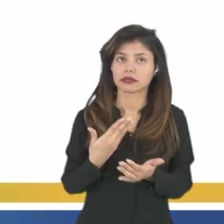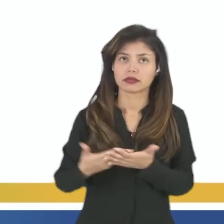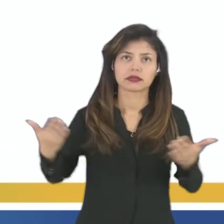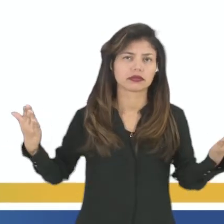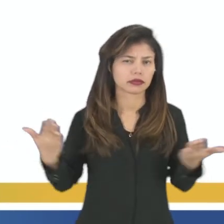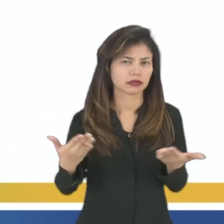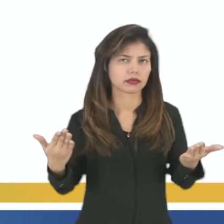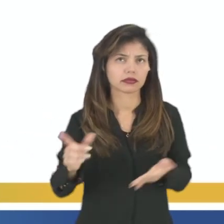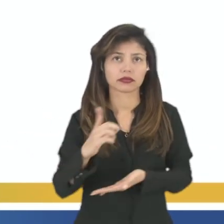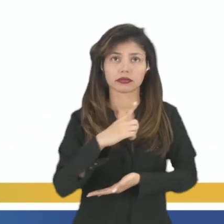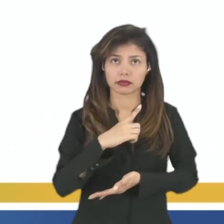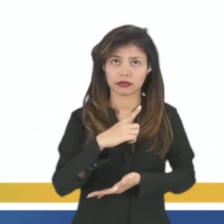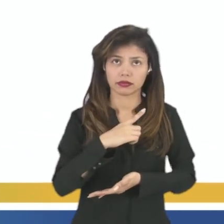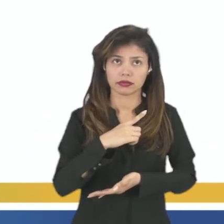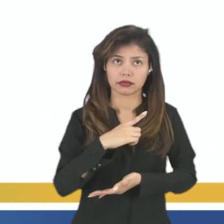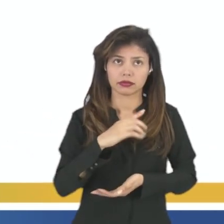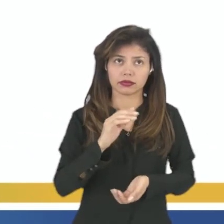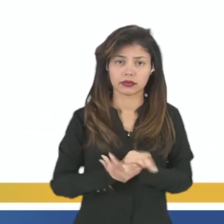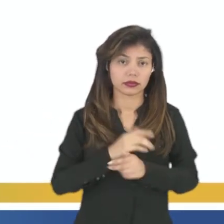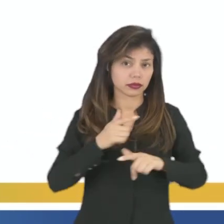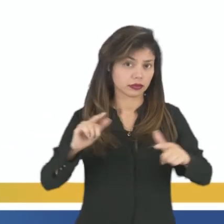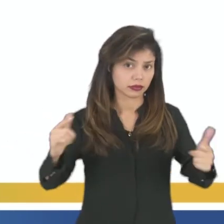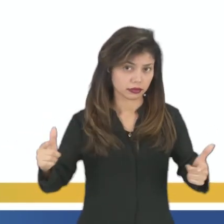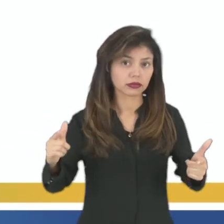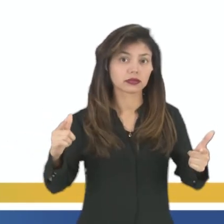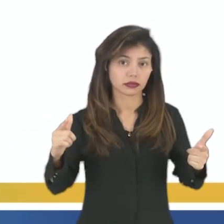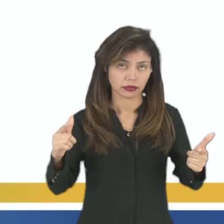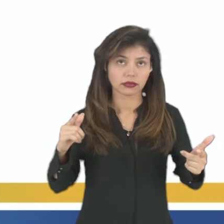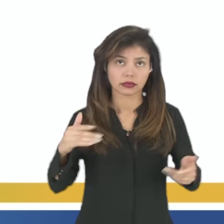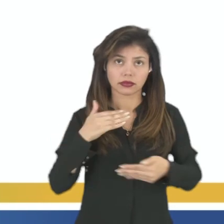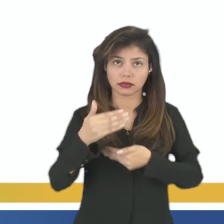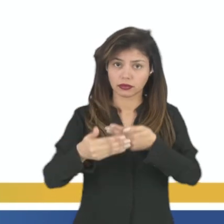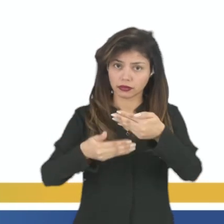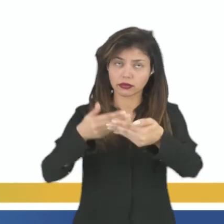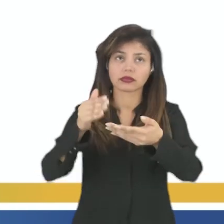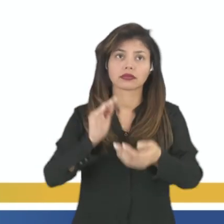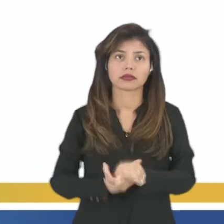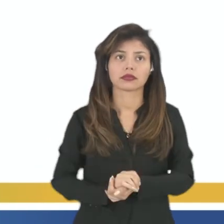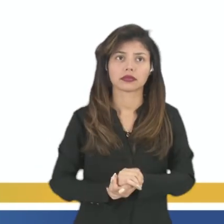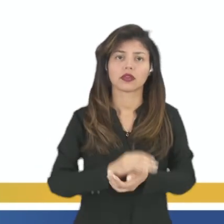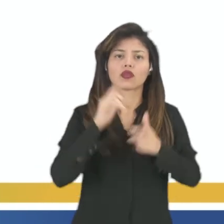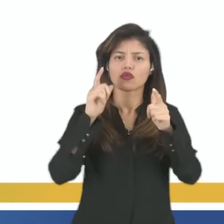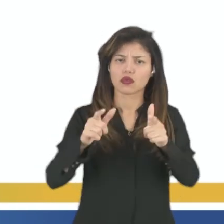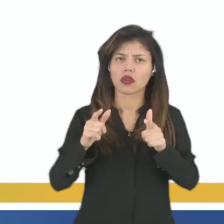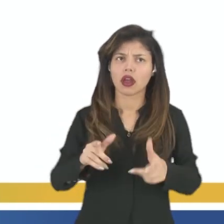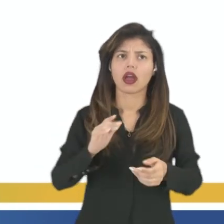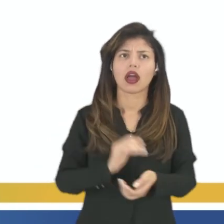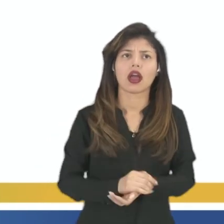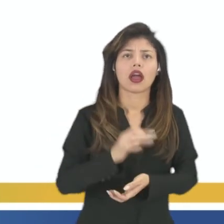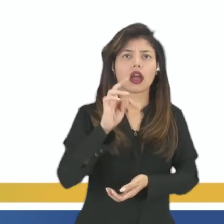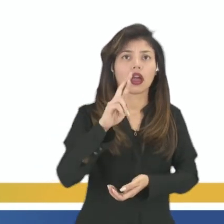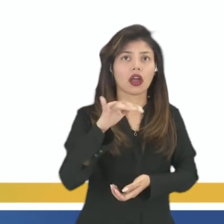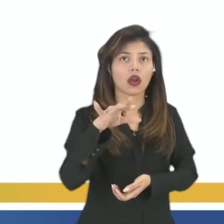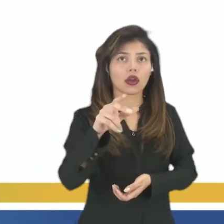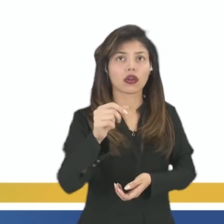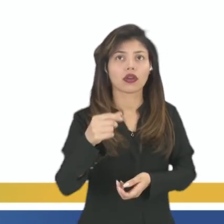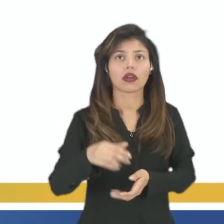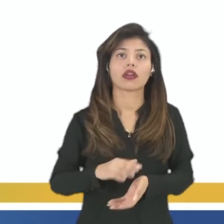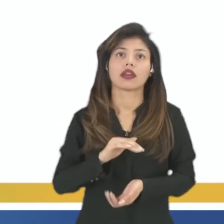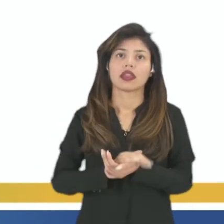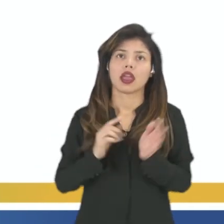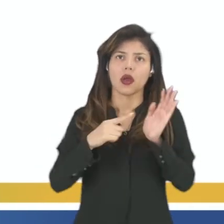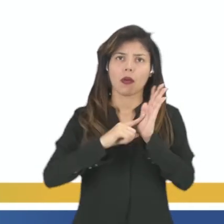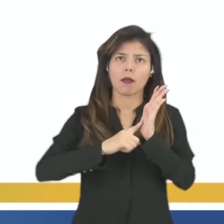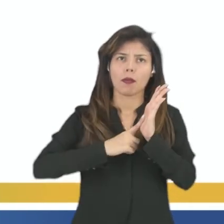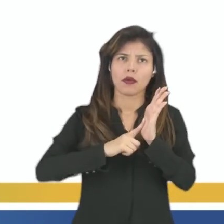nós temos aqui um exercício, né? Nós estamos falando das grandes cidades desenvolvidas, né? Centro urbano como Londres, Tóquio, Xangai, Nova York tem como